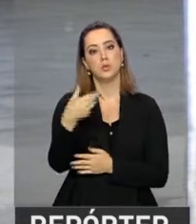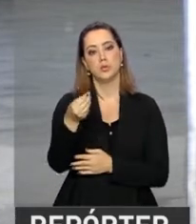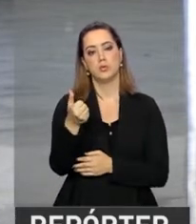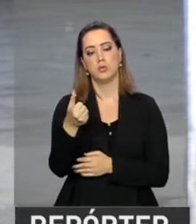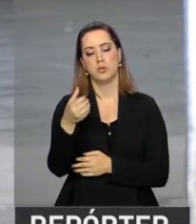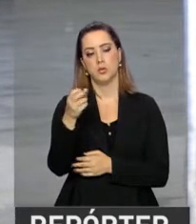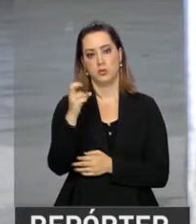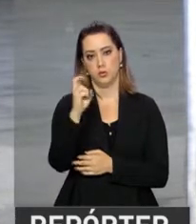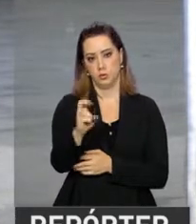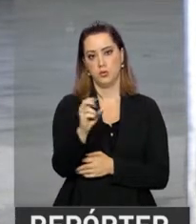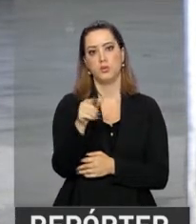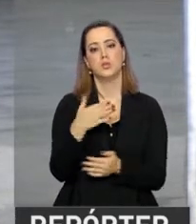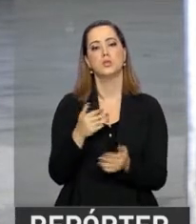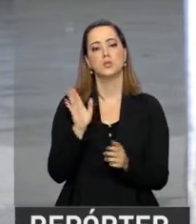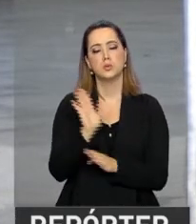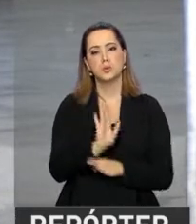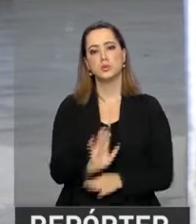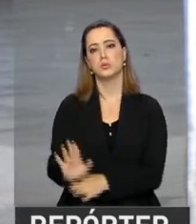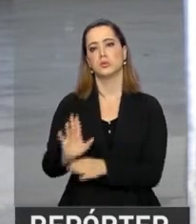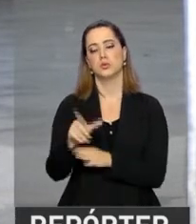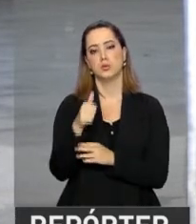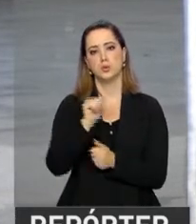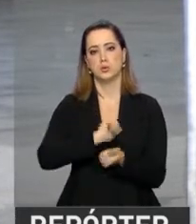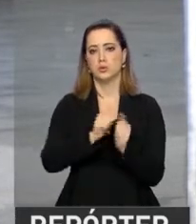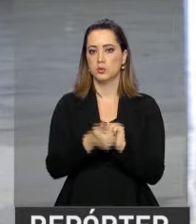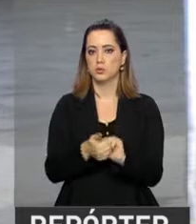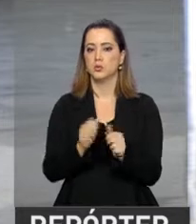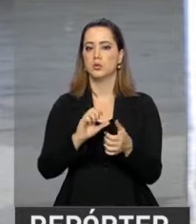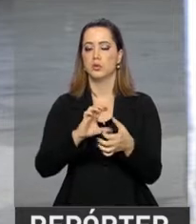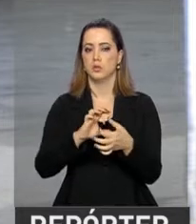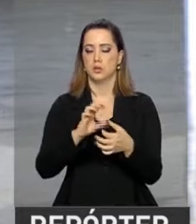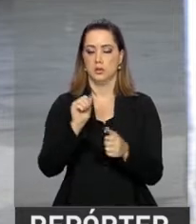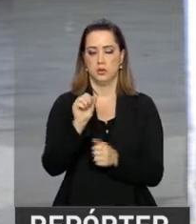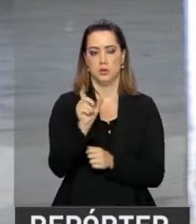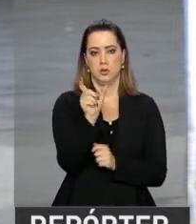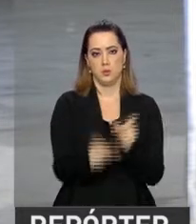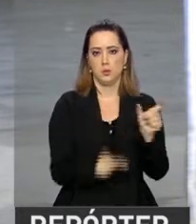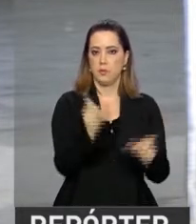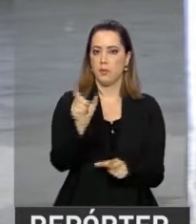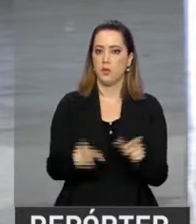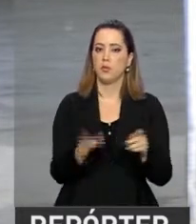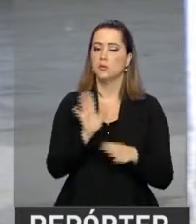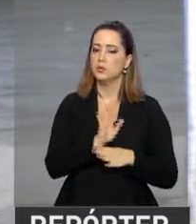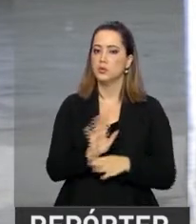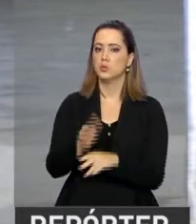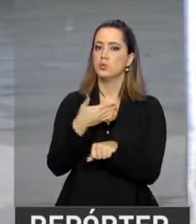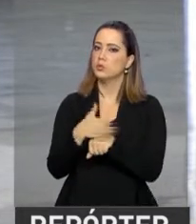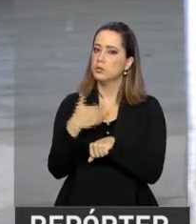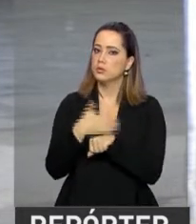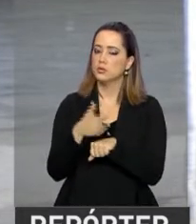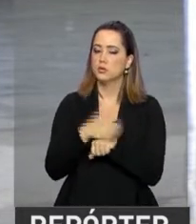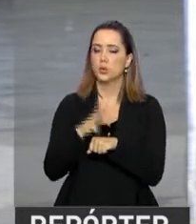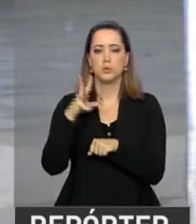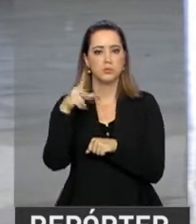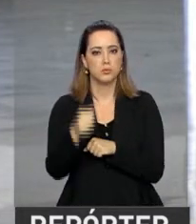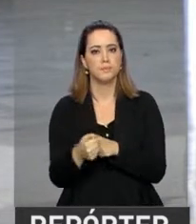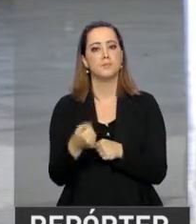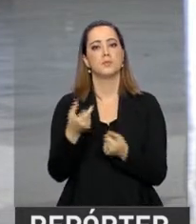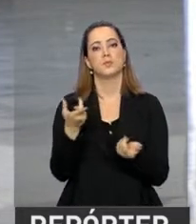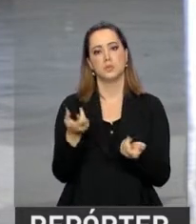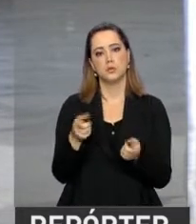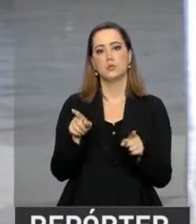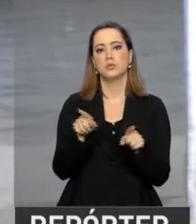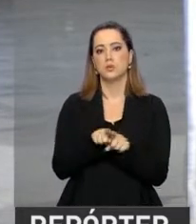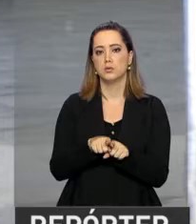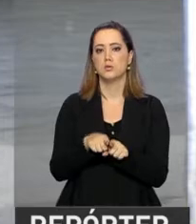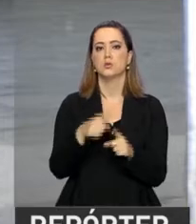financeiramente esportistas com bom desempenho em competições para ajudar a dar condições para que eles se dediquem exclusivamente aos treinamentos